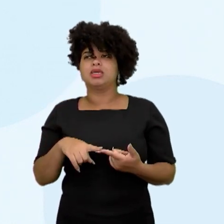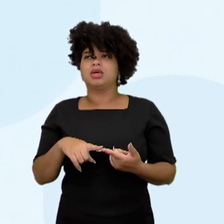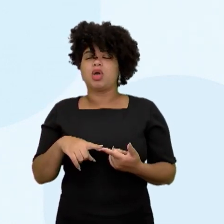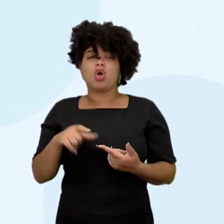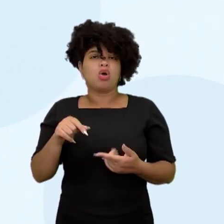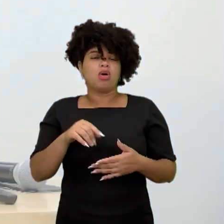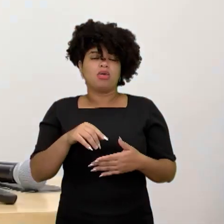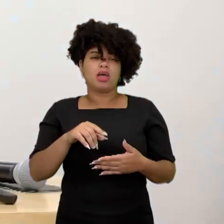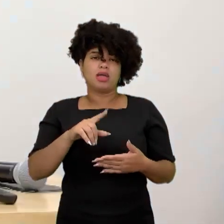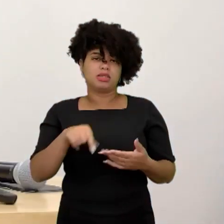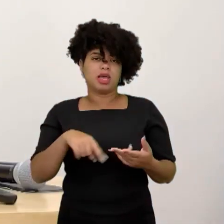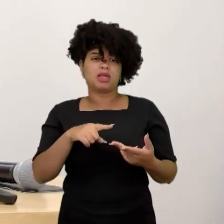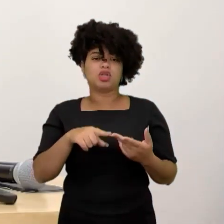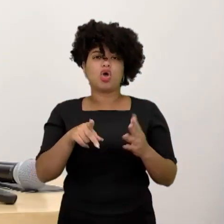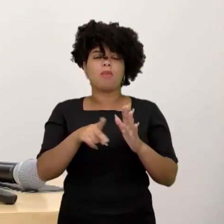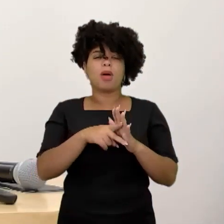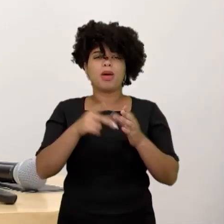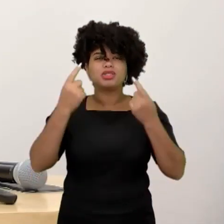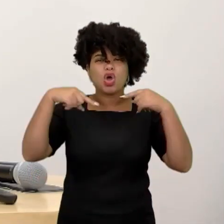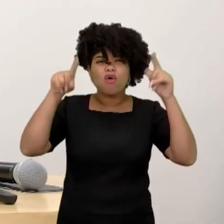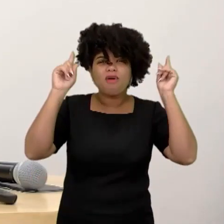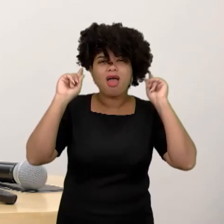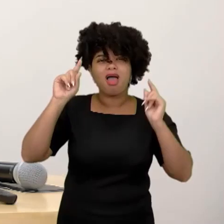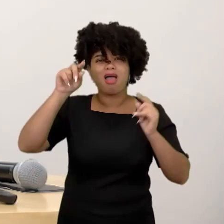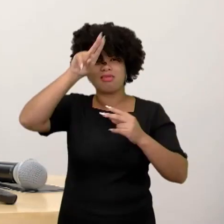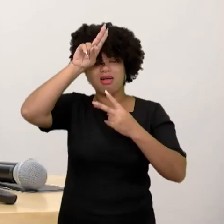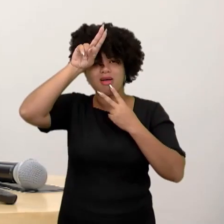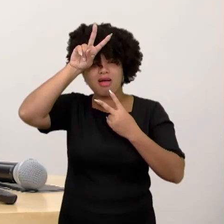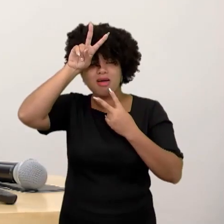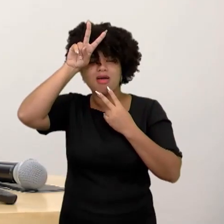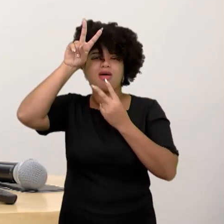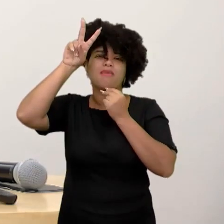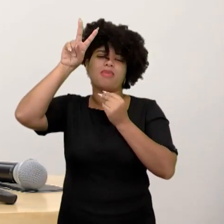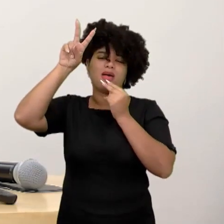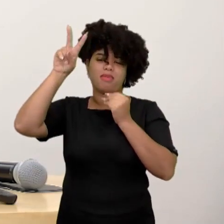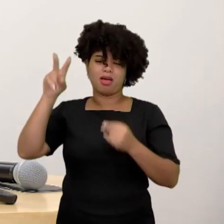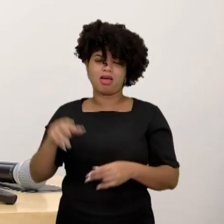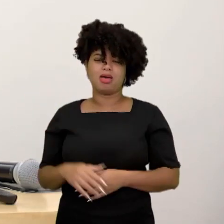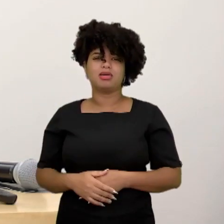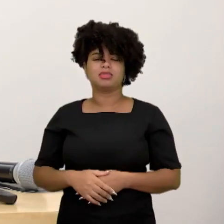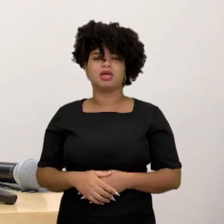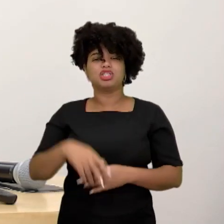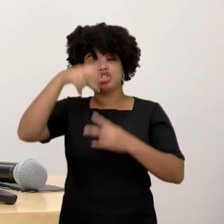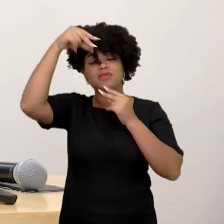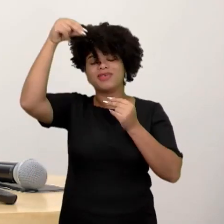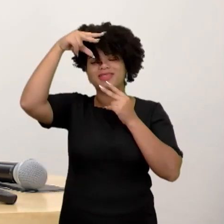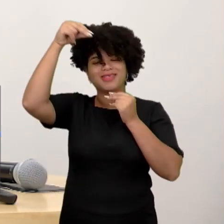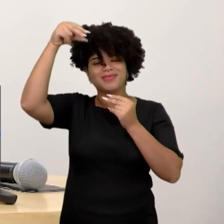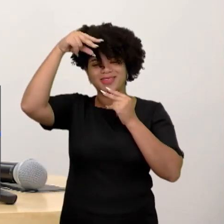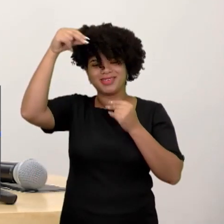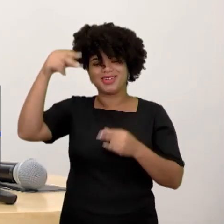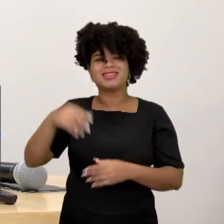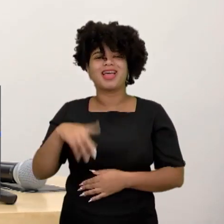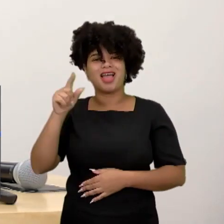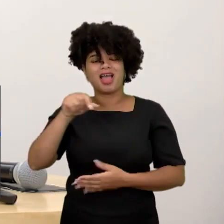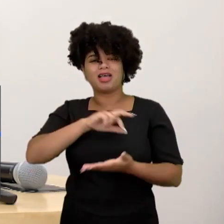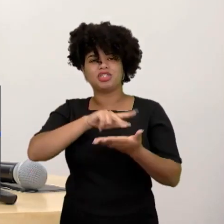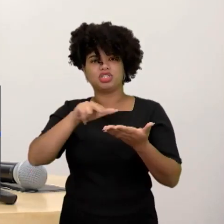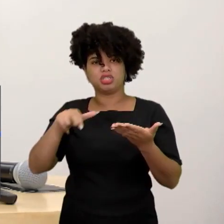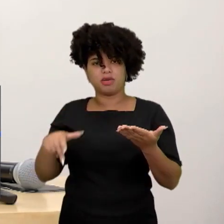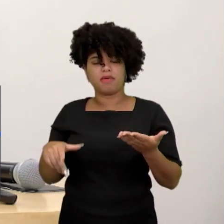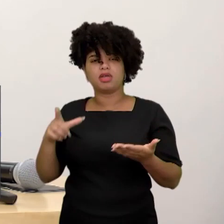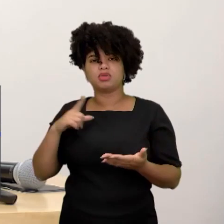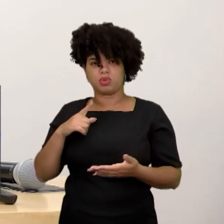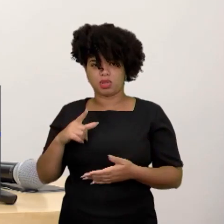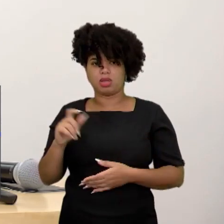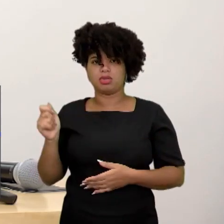gado bovino como o gado caprino, né, e outros tipos aí de criação de animais. Né. Quando a gente fala criação de gado, são criação